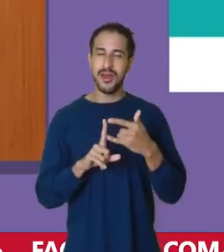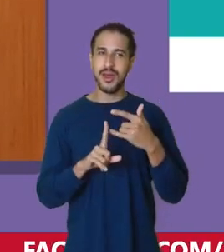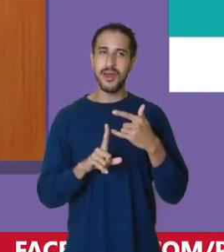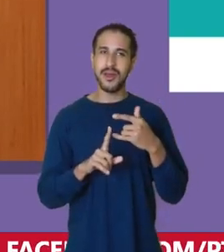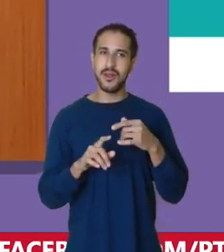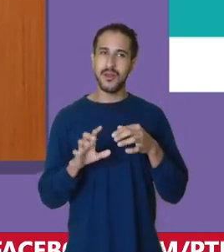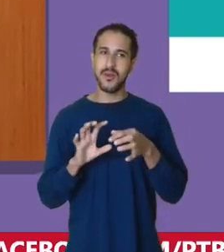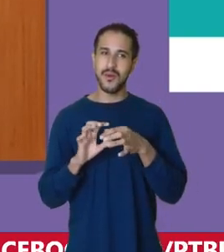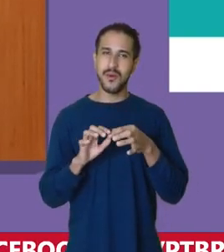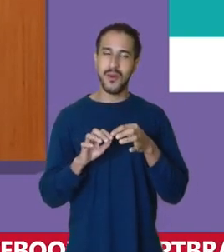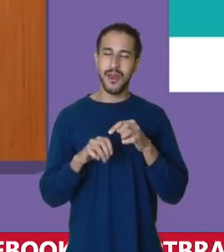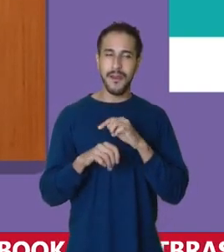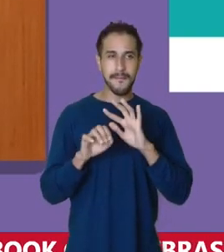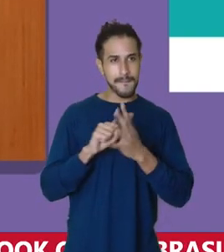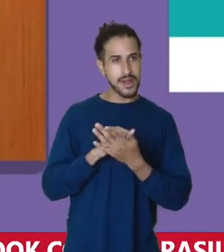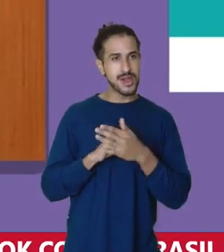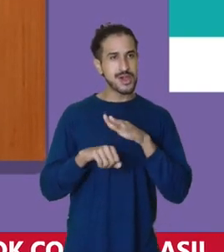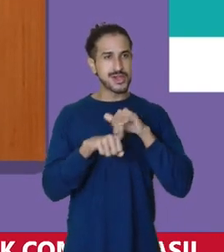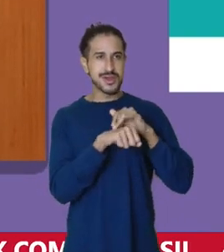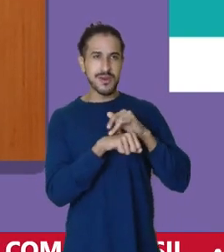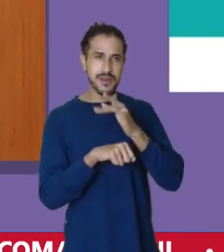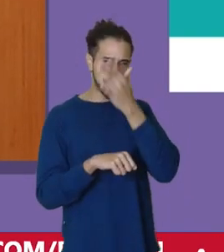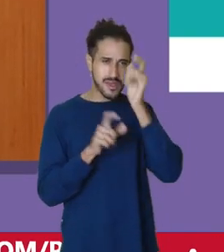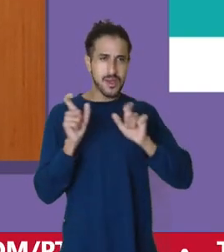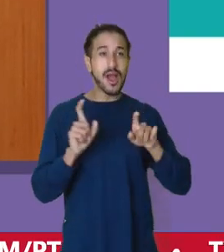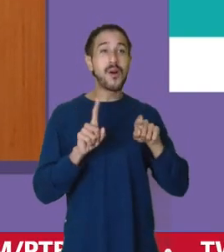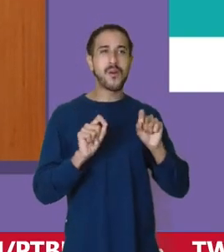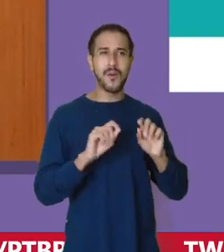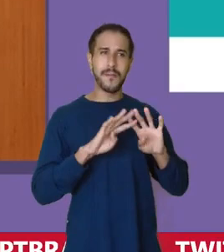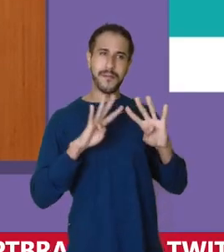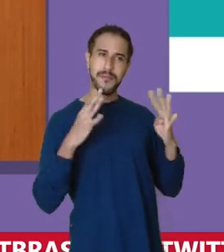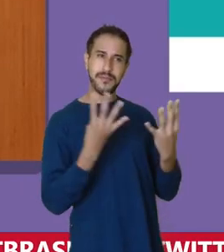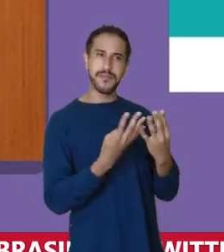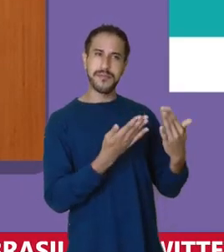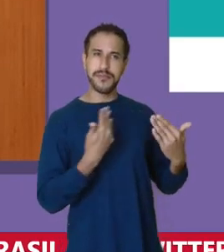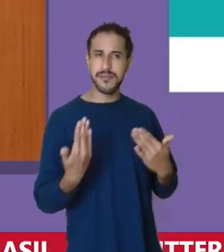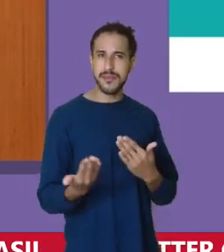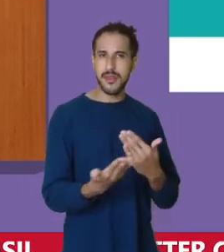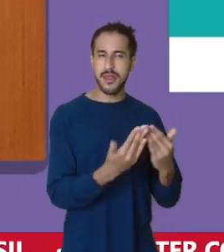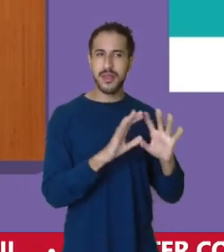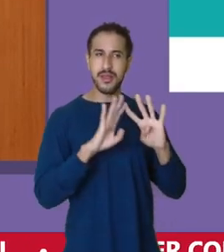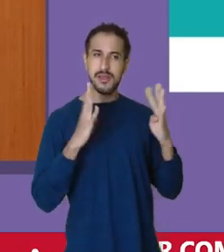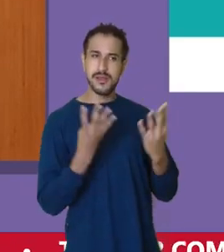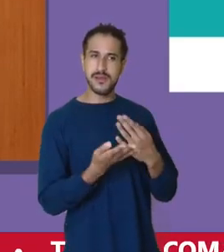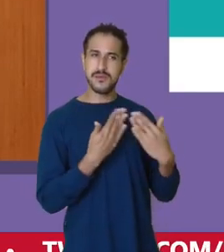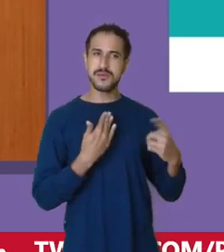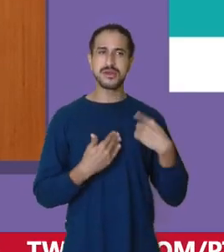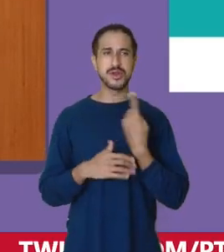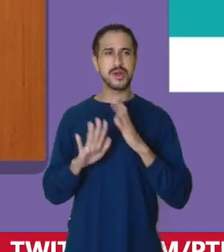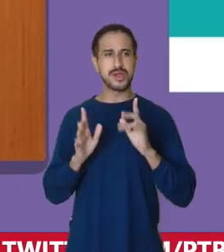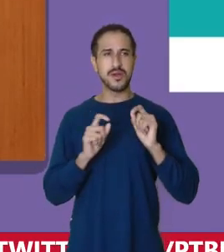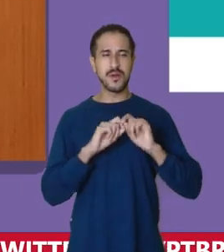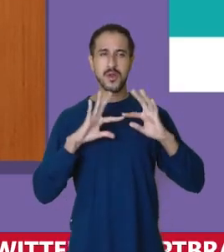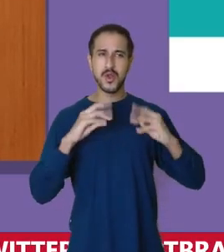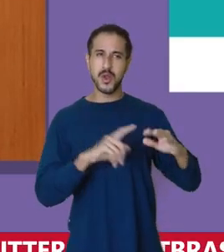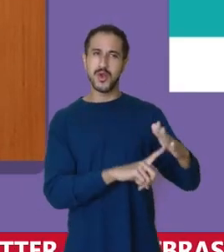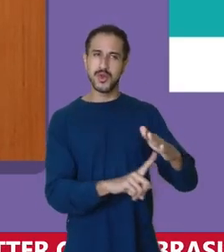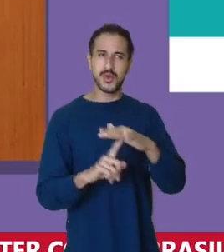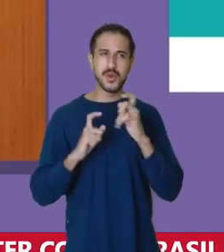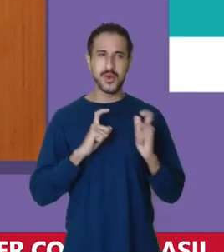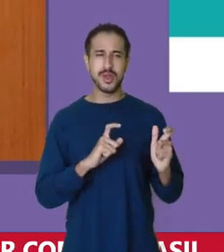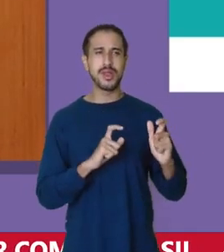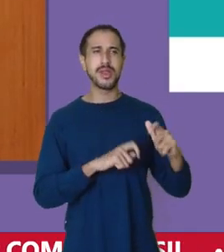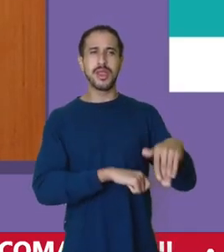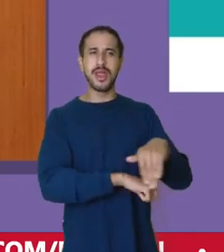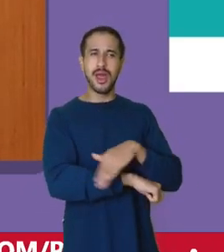da pandemia. E o Chame Gente nada mais é que uma roda de conversa, tá? É uma roda de conversa que a gente já fez em todo tipo de canto, no meio